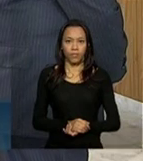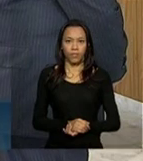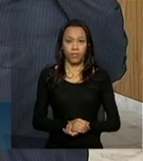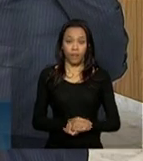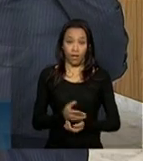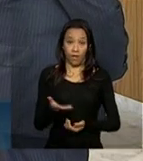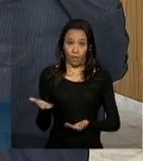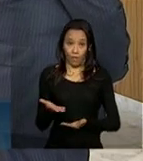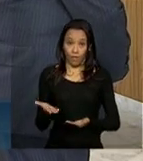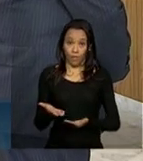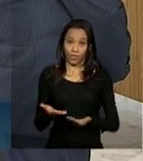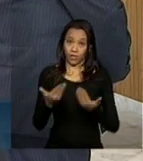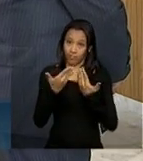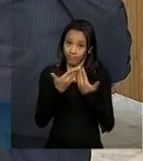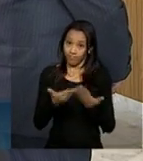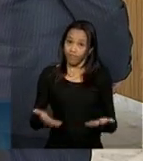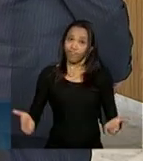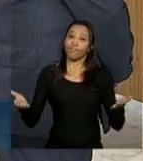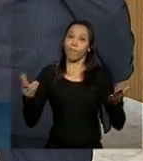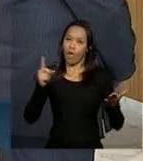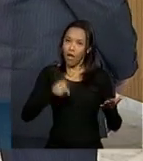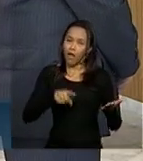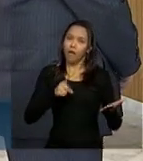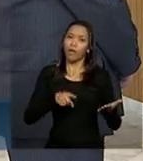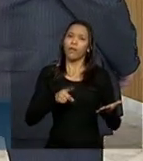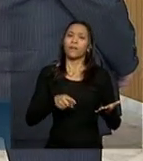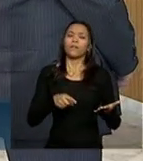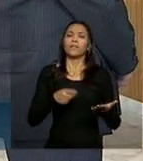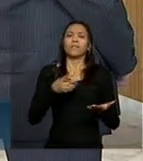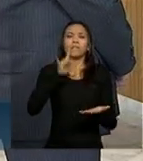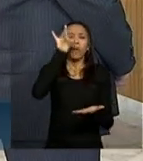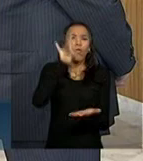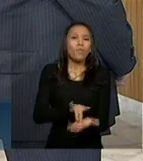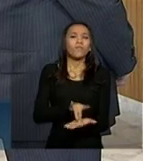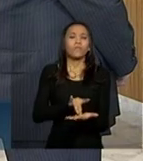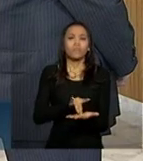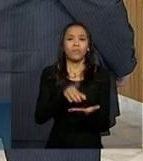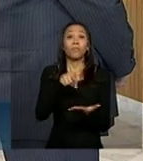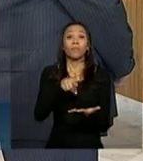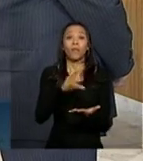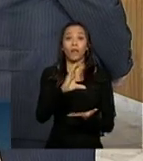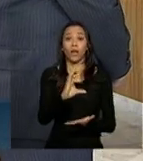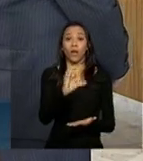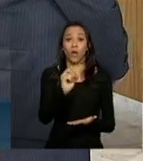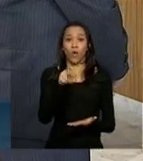Essa cerimônia é uma formalidade estabelecida pela Convenção de Viena.